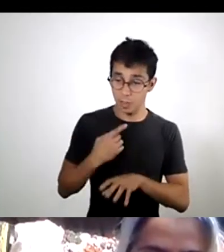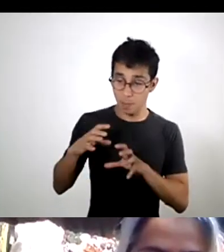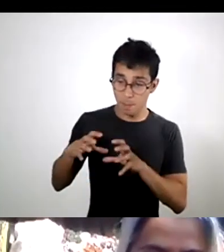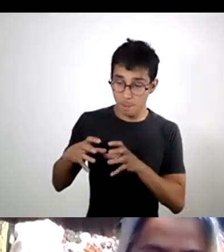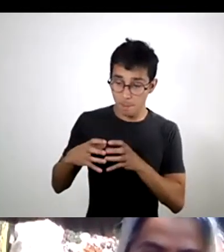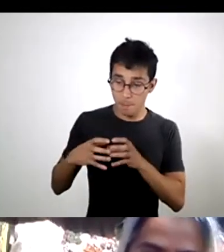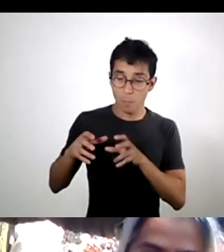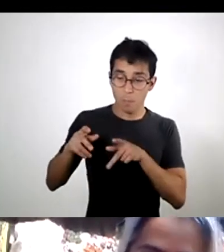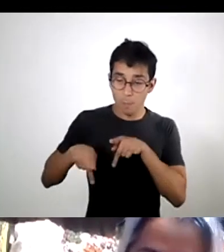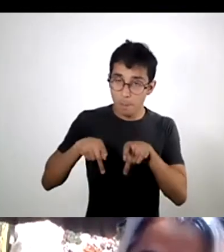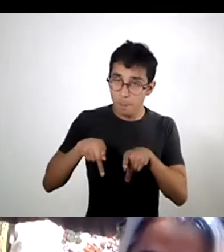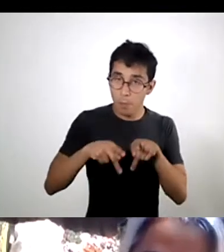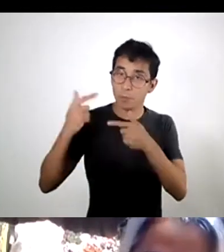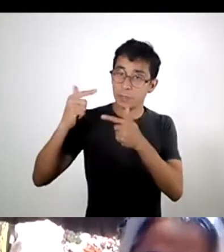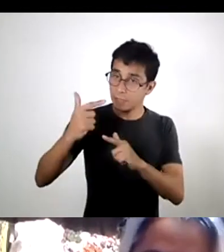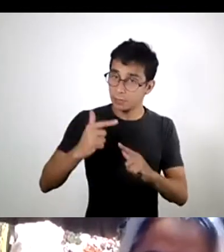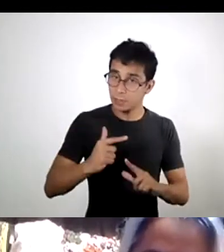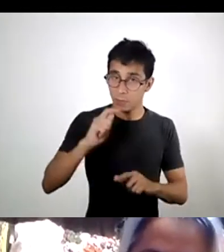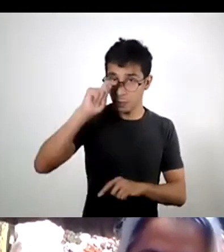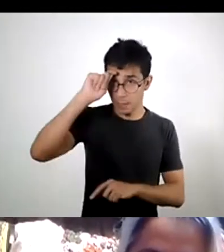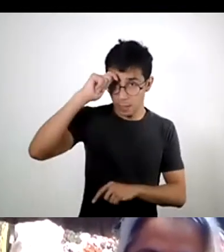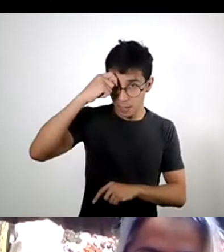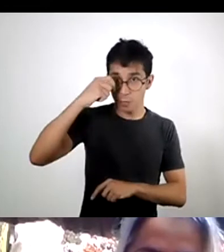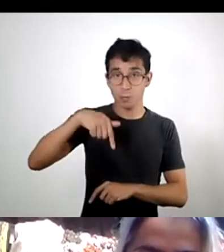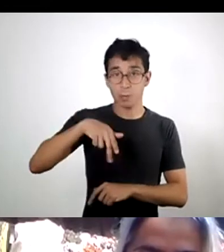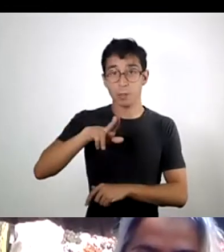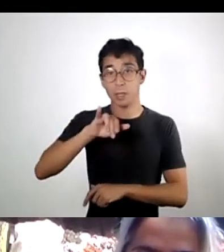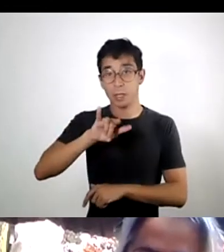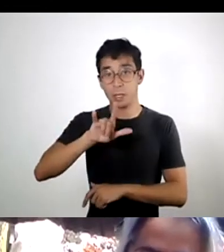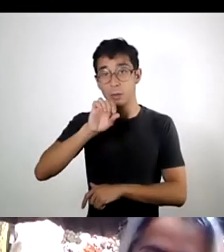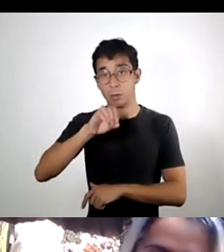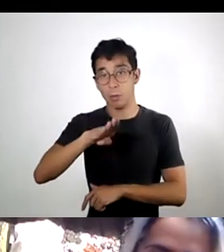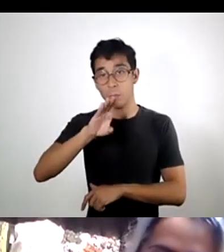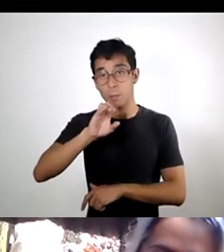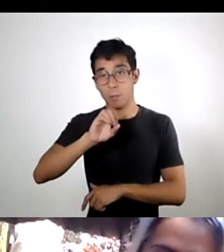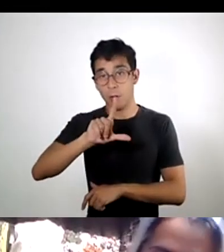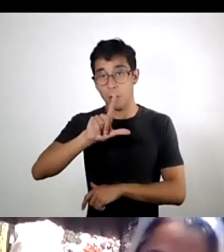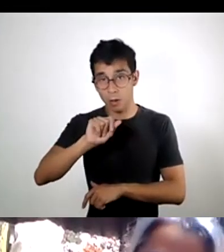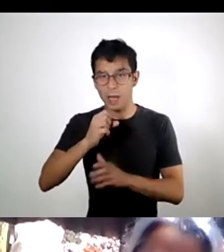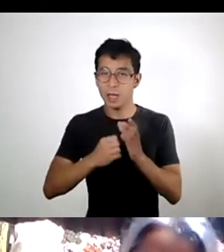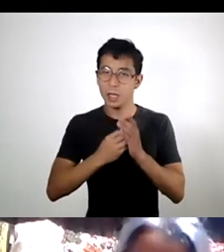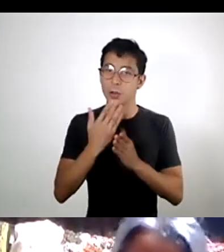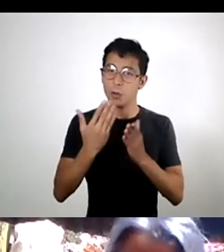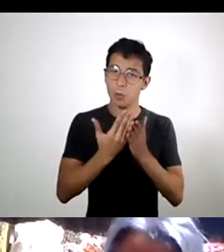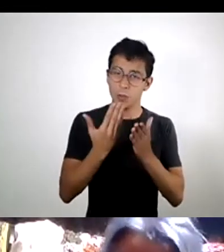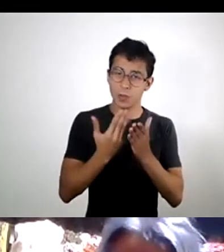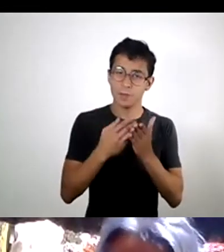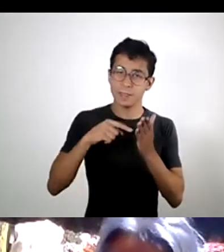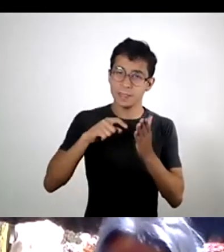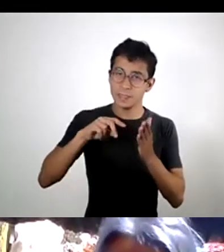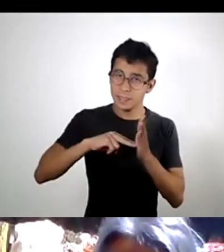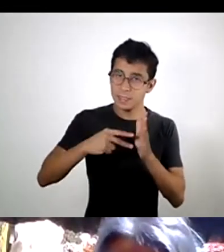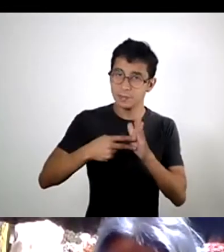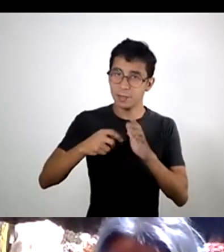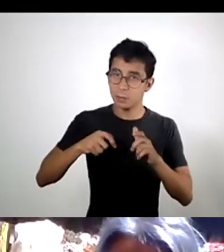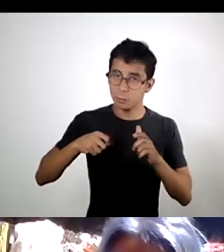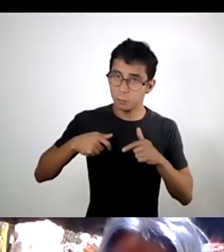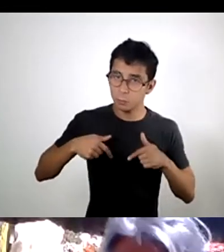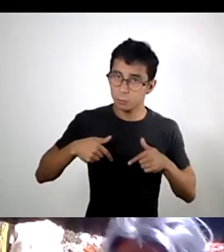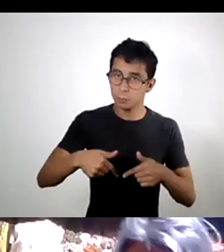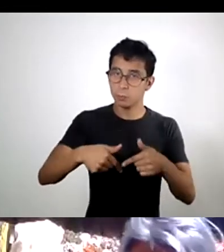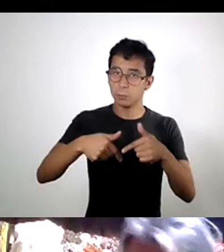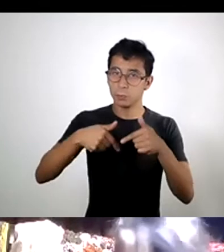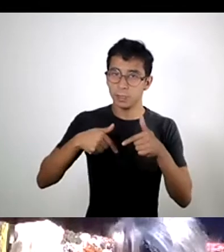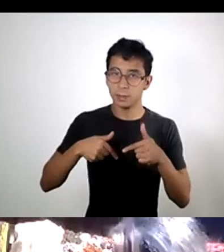comunidades tradicionais quilombolas. Ele é um instrumento também de luta, né? Que vai trabalhando, né,